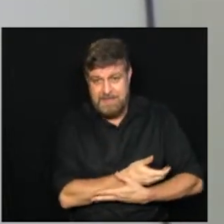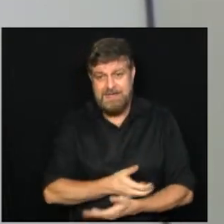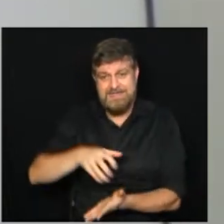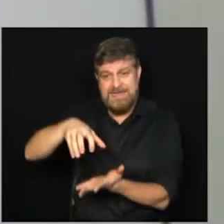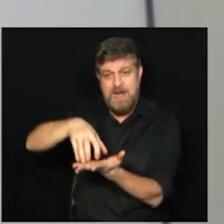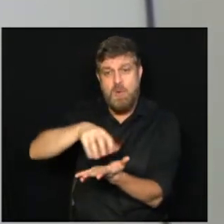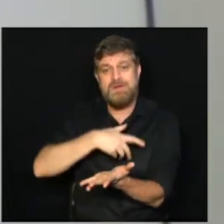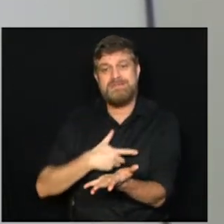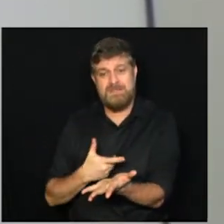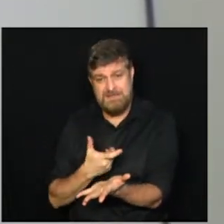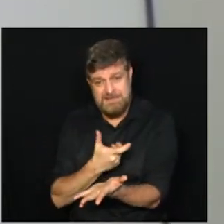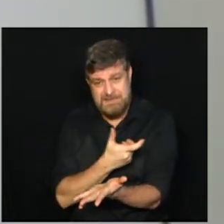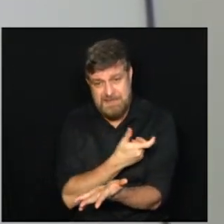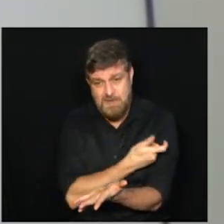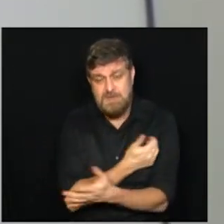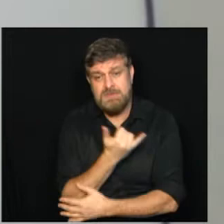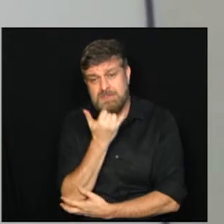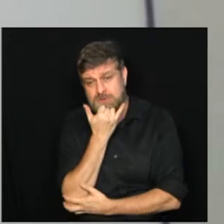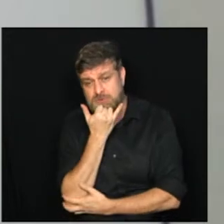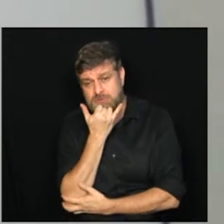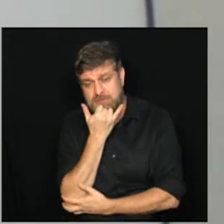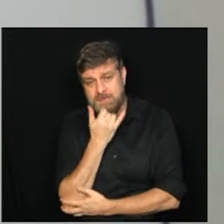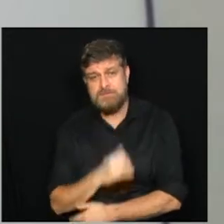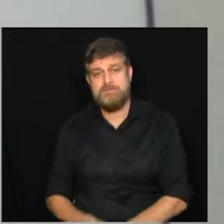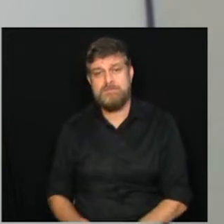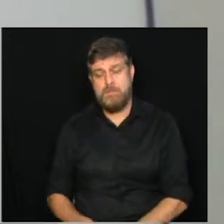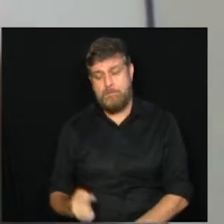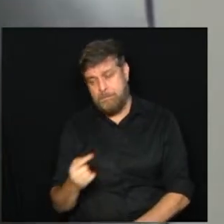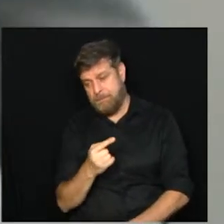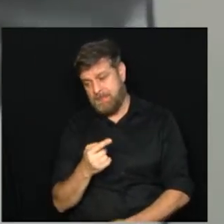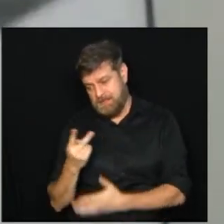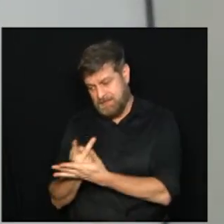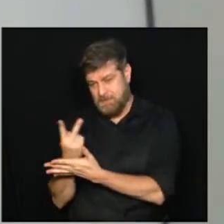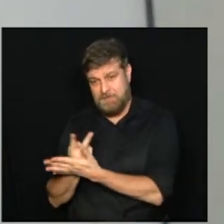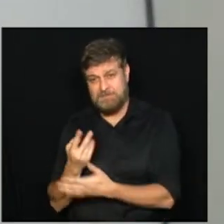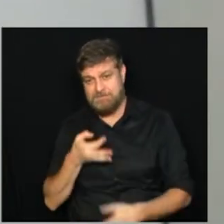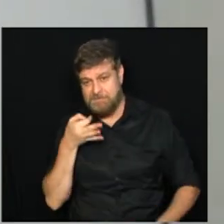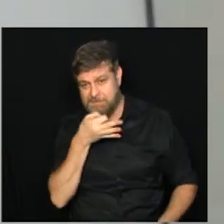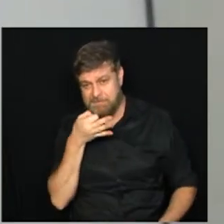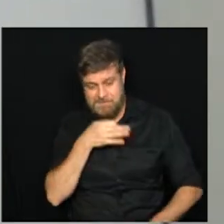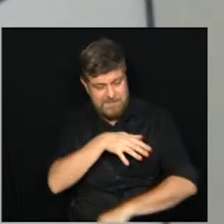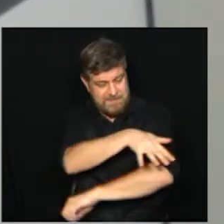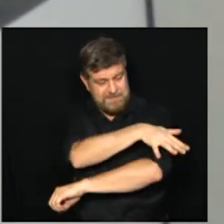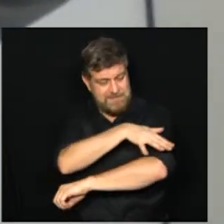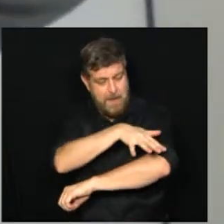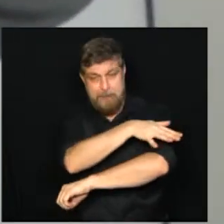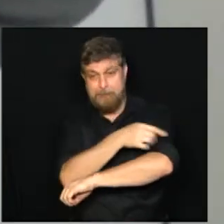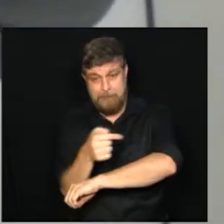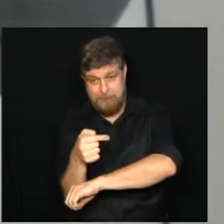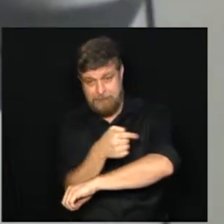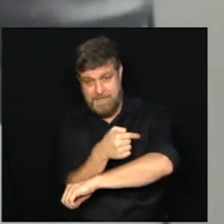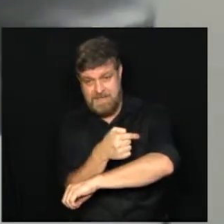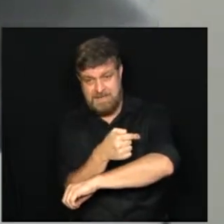saúde, centros de saúde não, desculpa, falei sobre os parques,